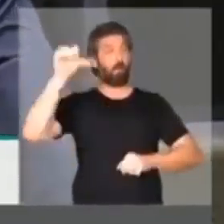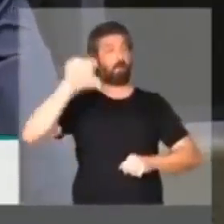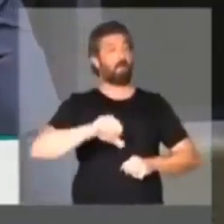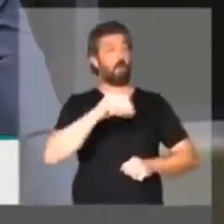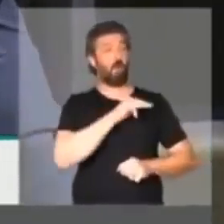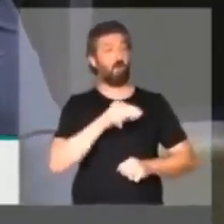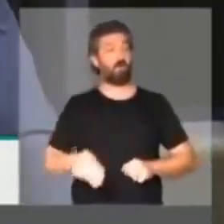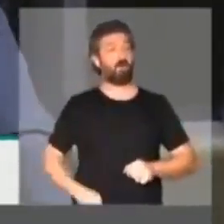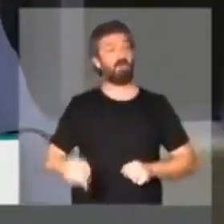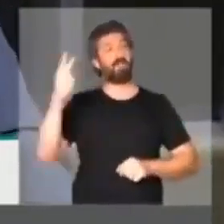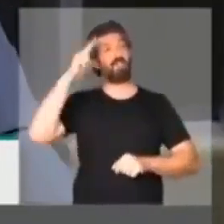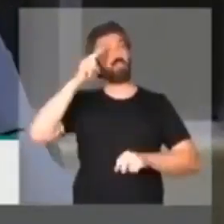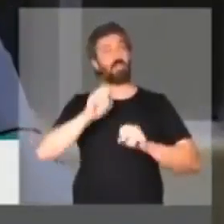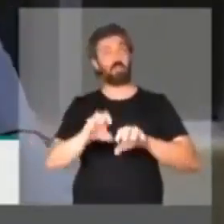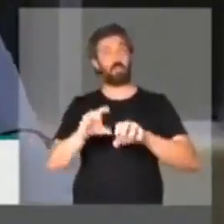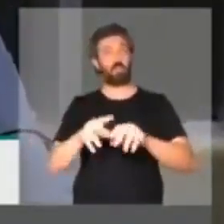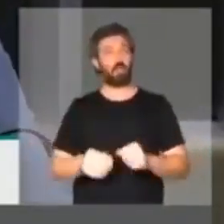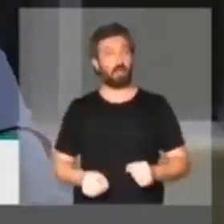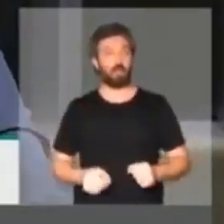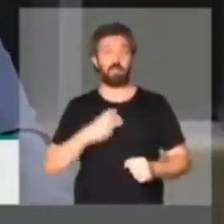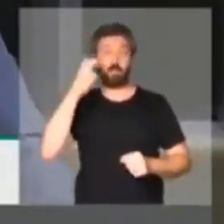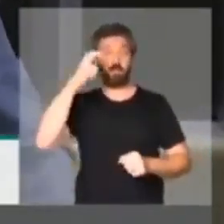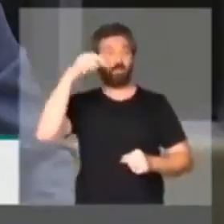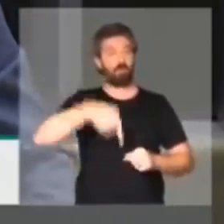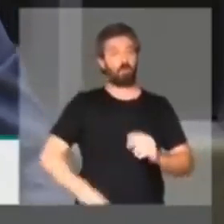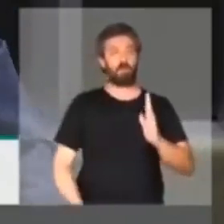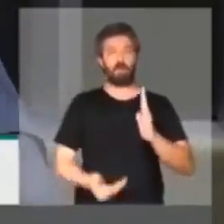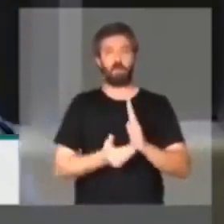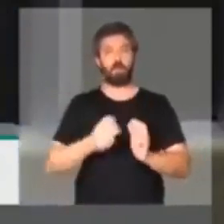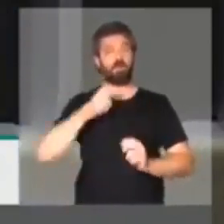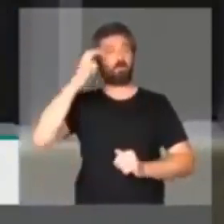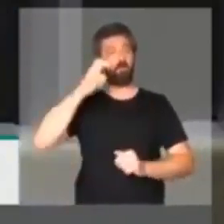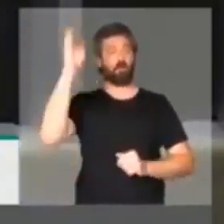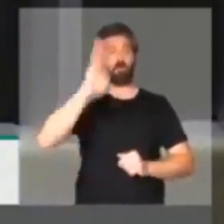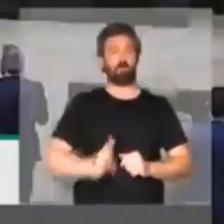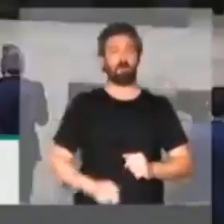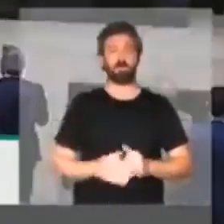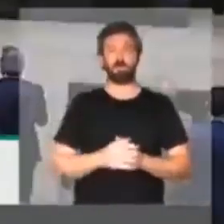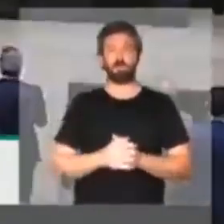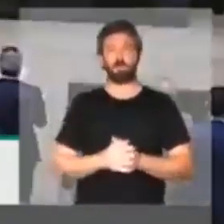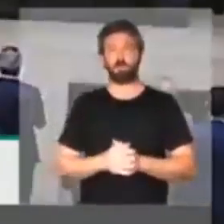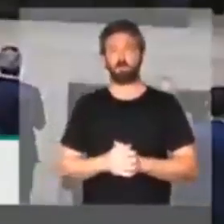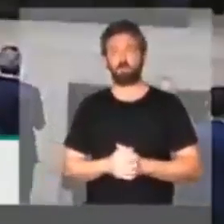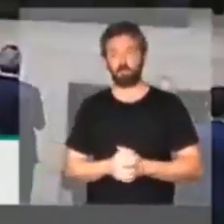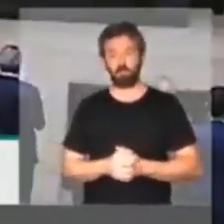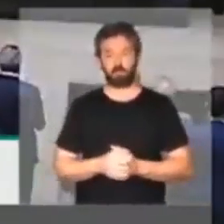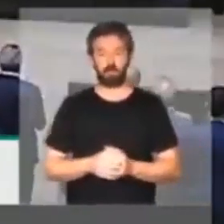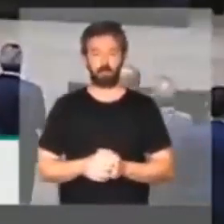ministro da história da educação e envergonha esta casa e o nosso país.